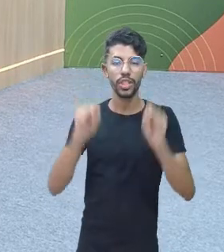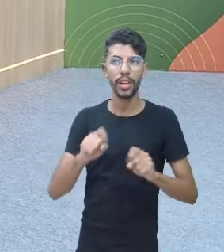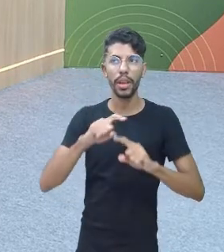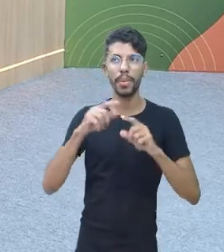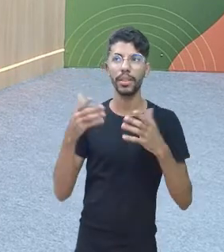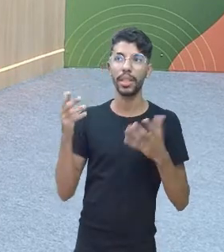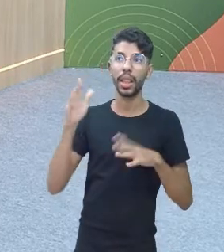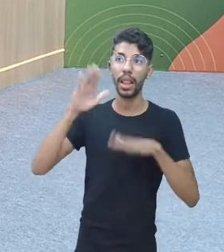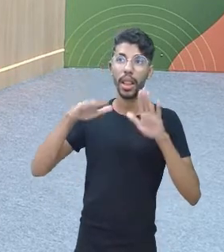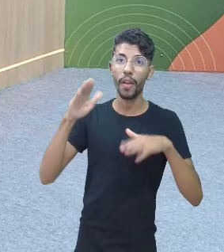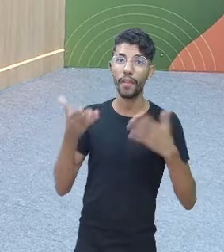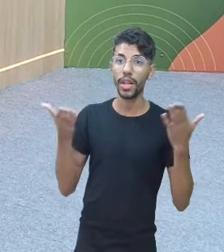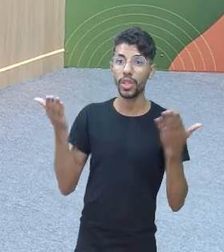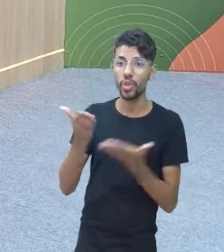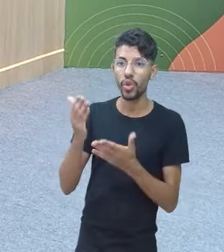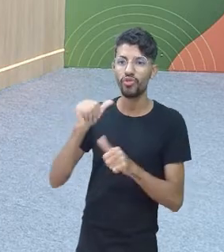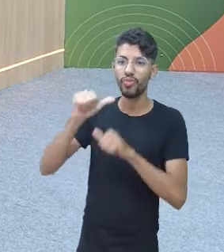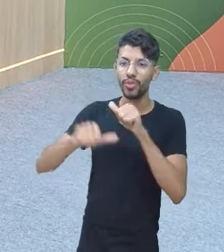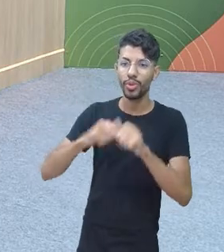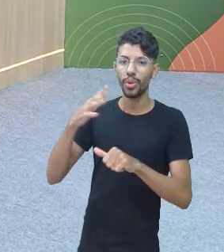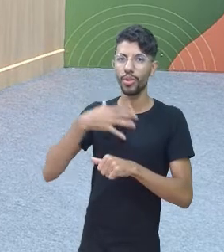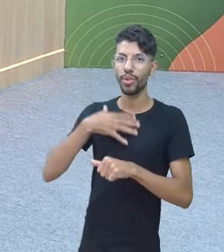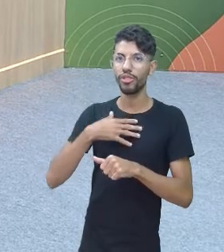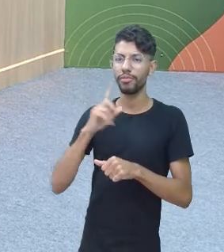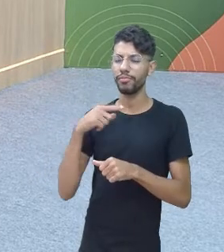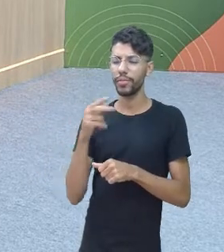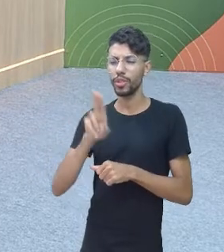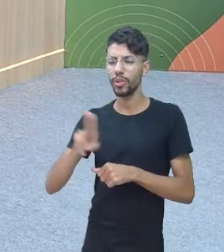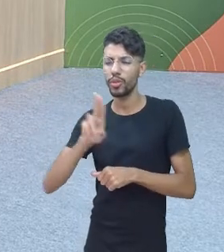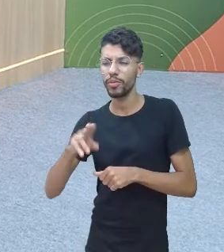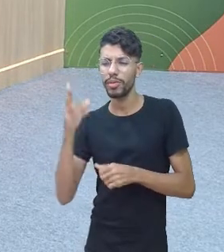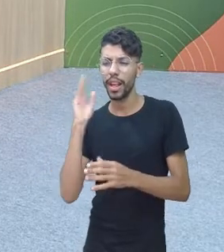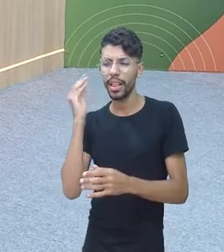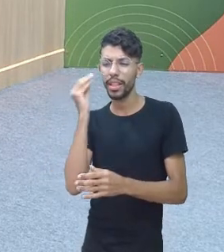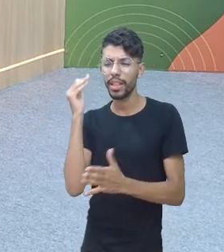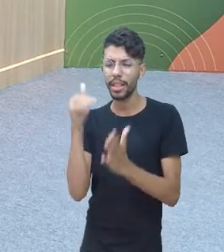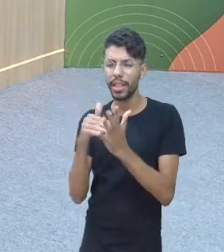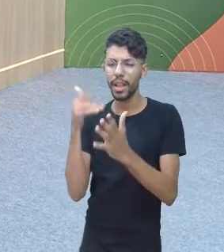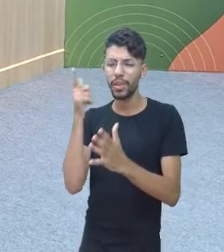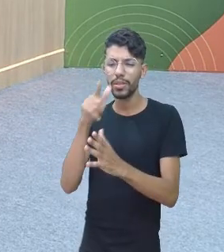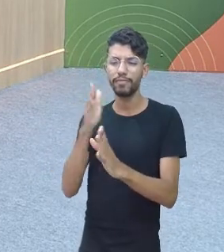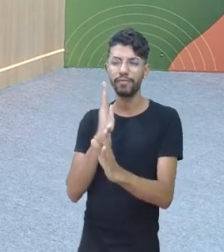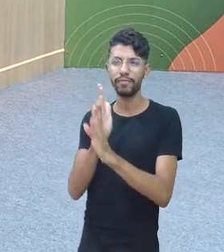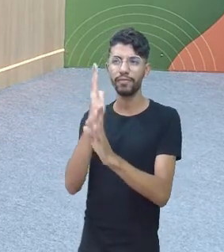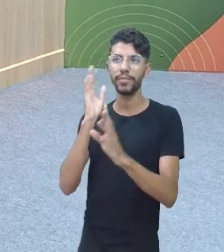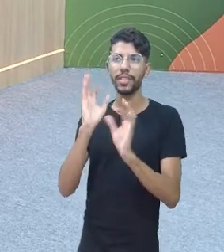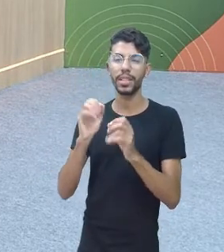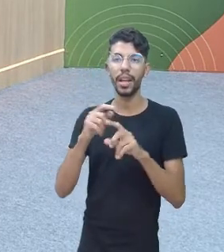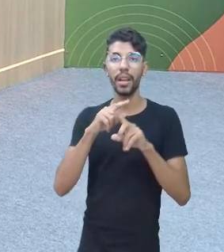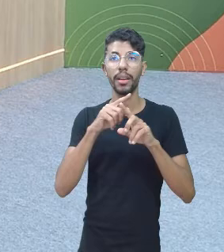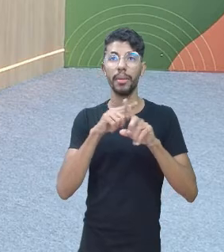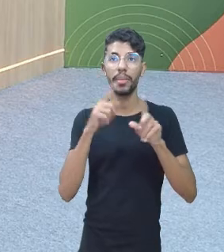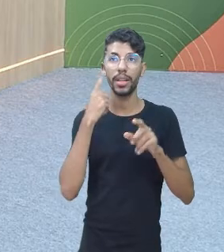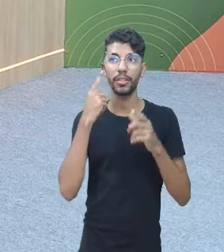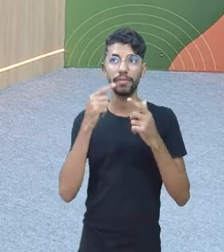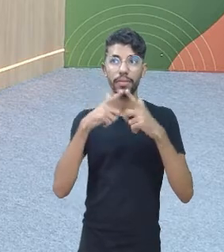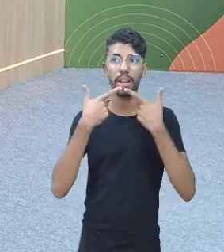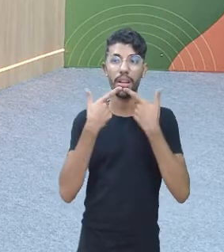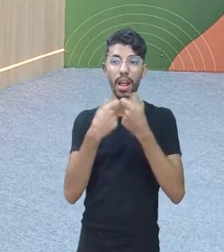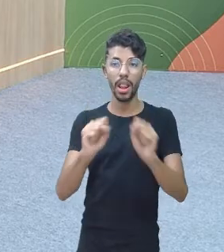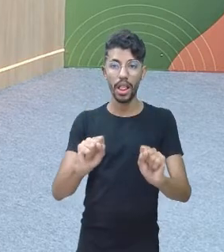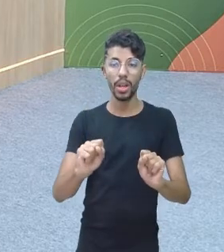novo, a gente vai lá clicando até descobrir. Mas antes era muito comum precisar recorrer, até porque a linguagem dos softwares, a